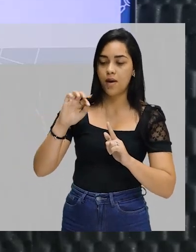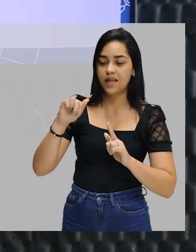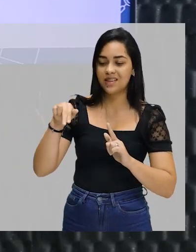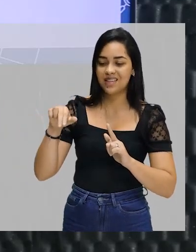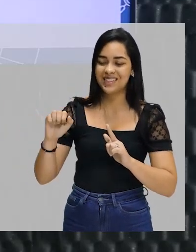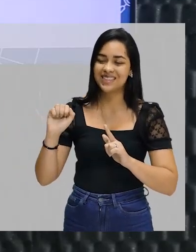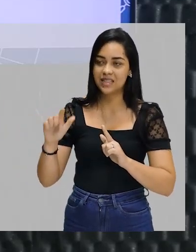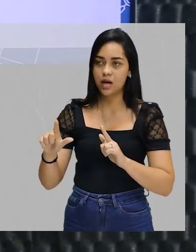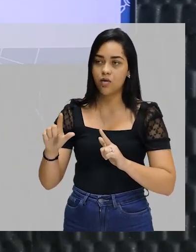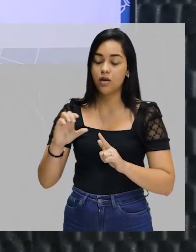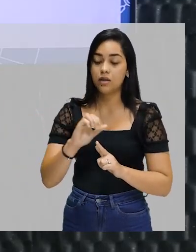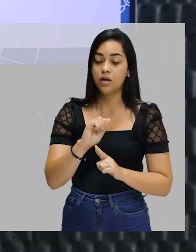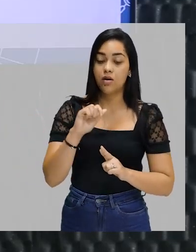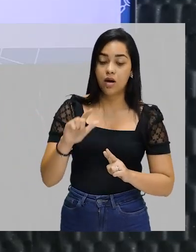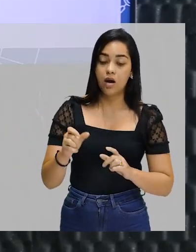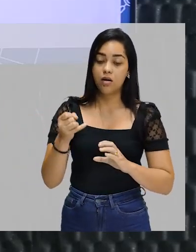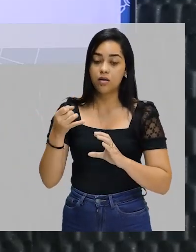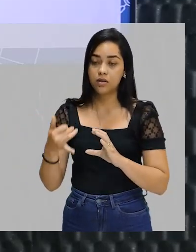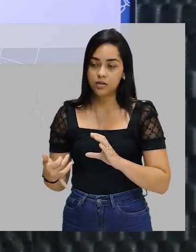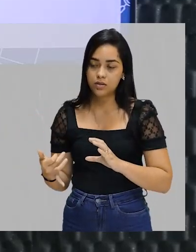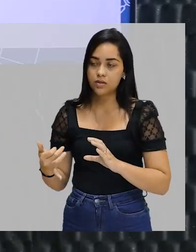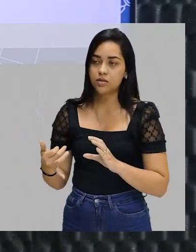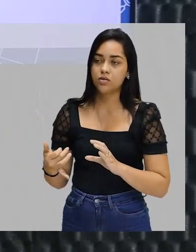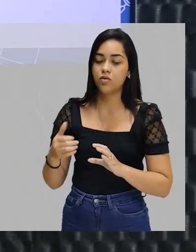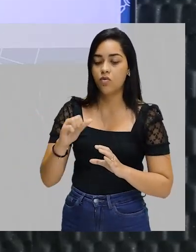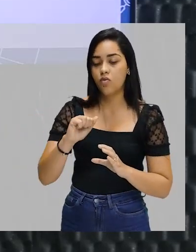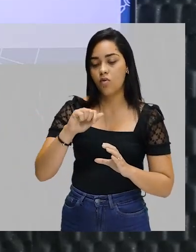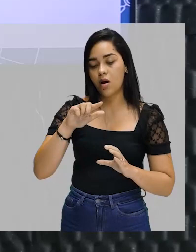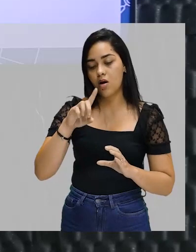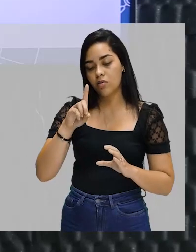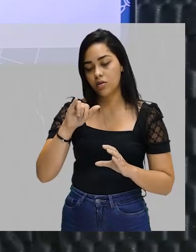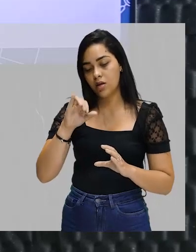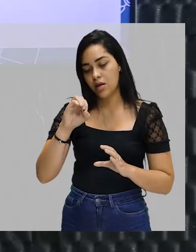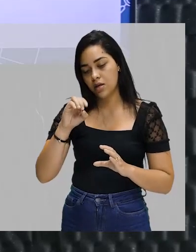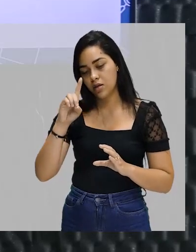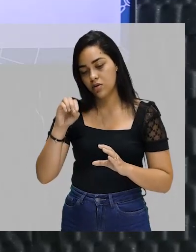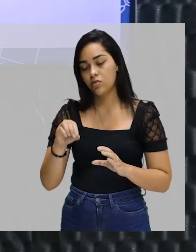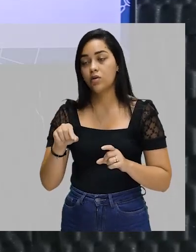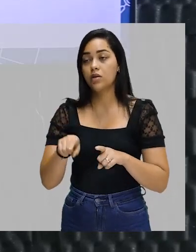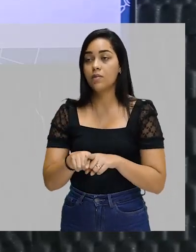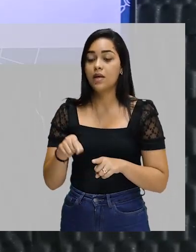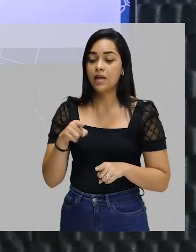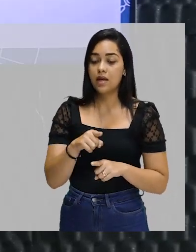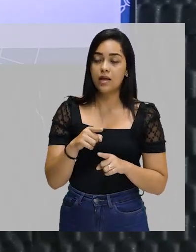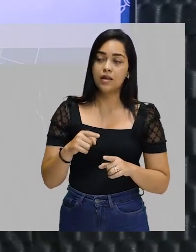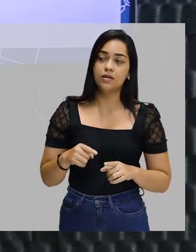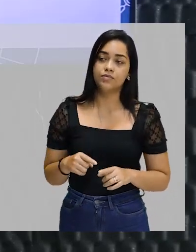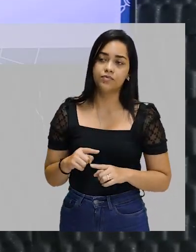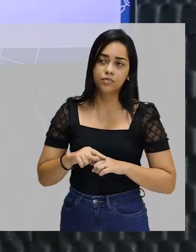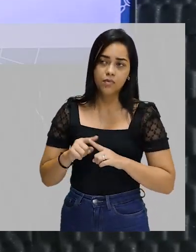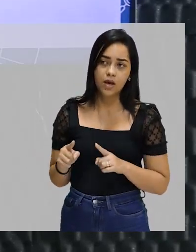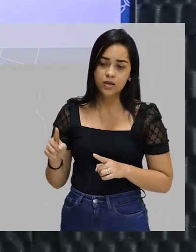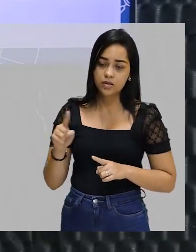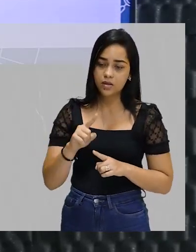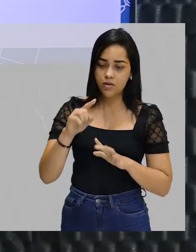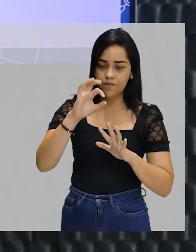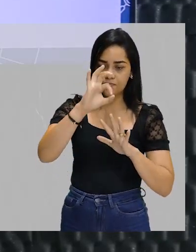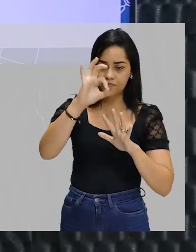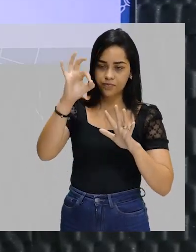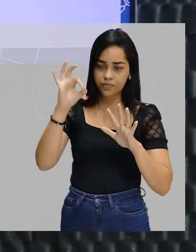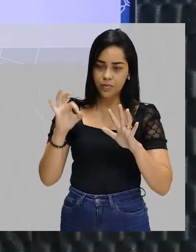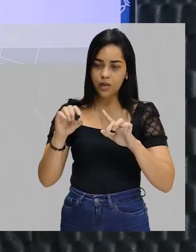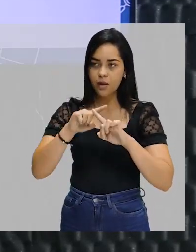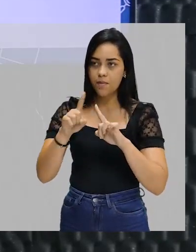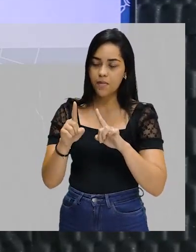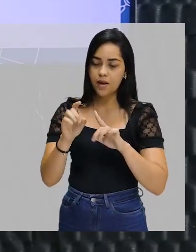Metanal, então al caracterizando o aldeído. Aquela carbonila, mas não na extremidade,